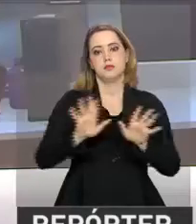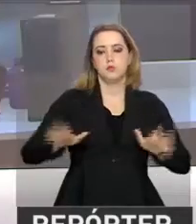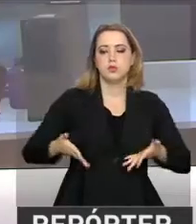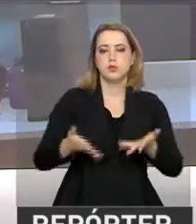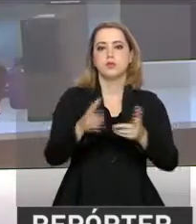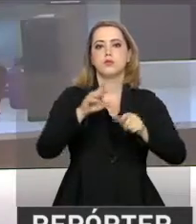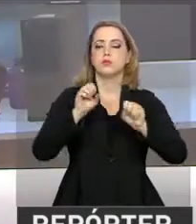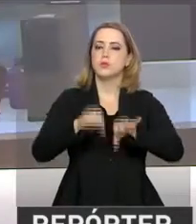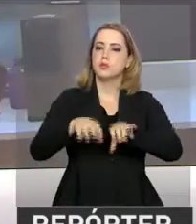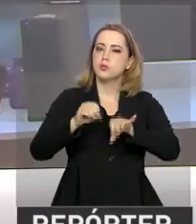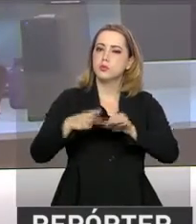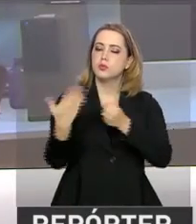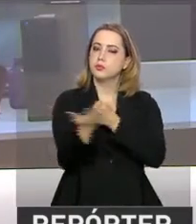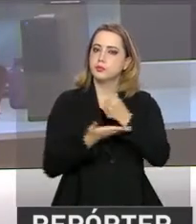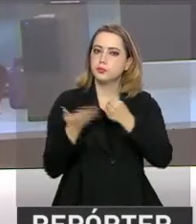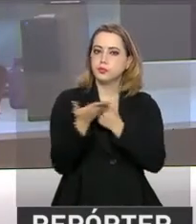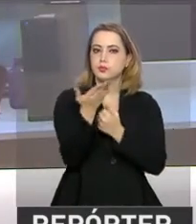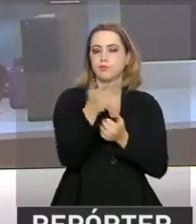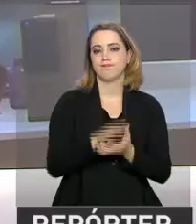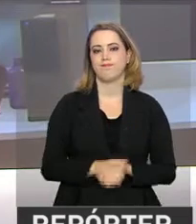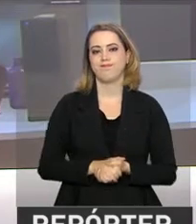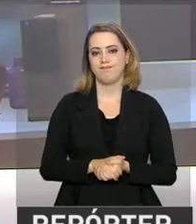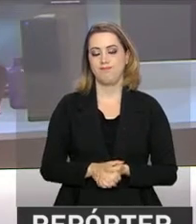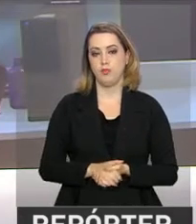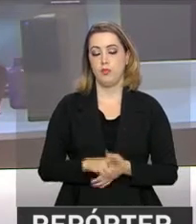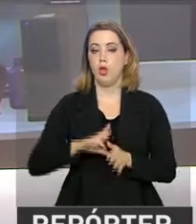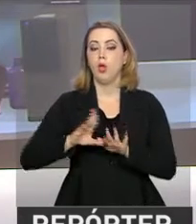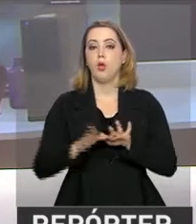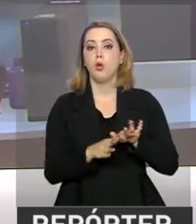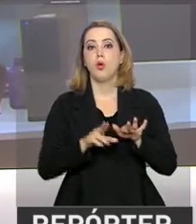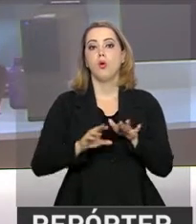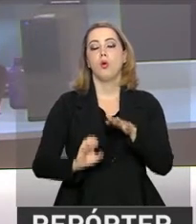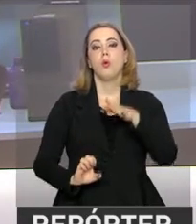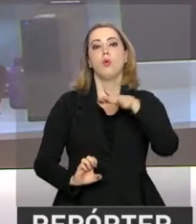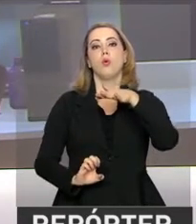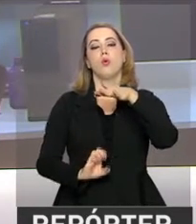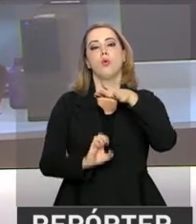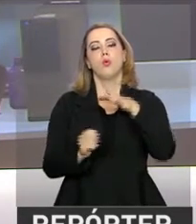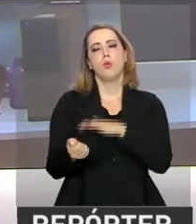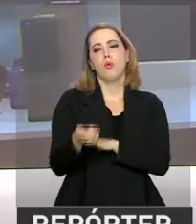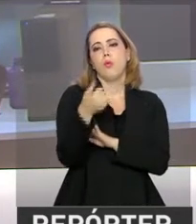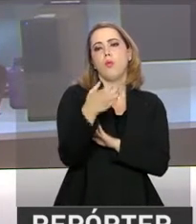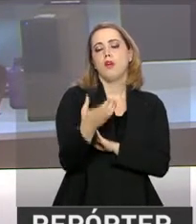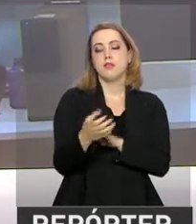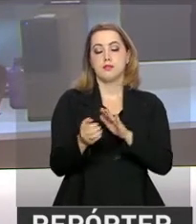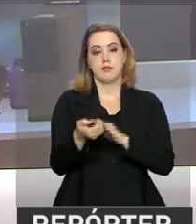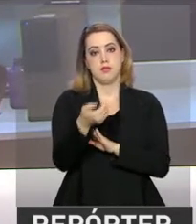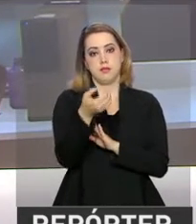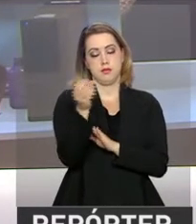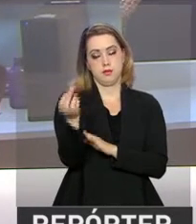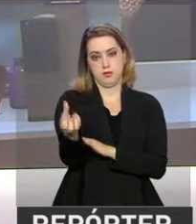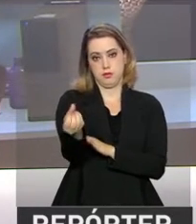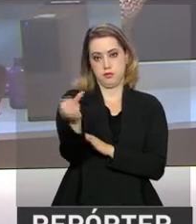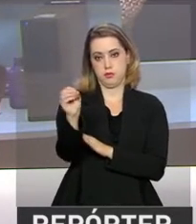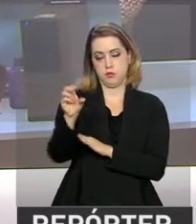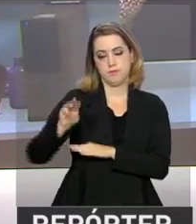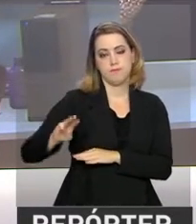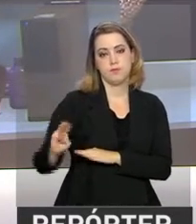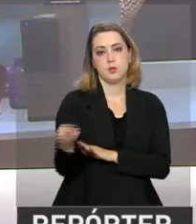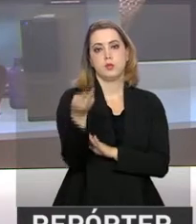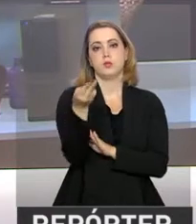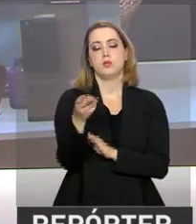e quase 600 mil micro e pequenas empresas foram notificadas pela receita federal por não pagar o imposto simples